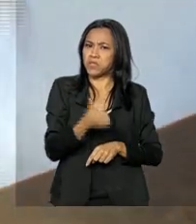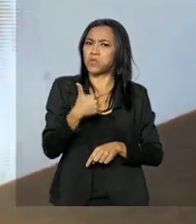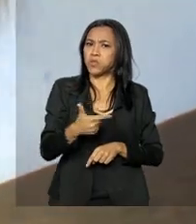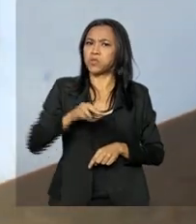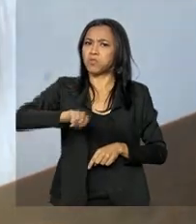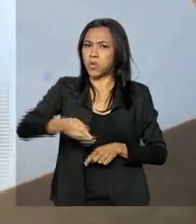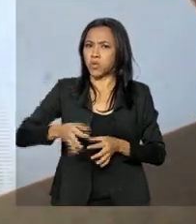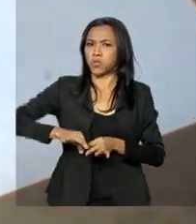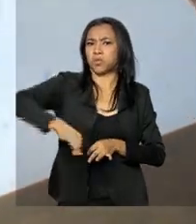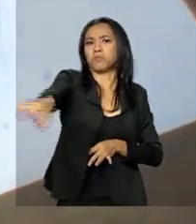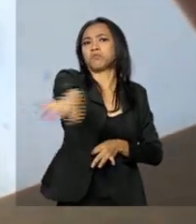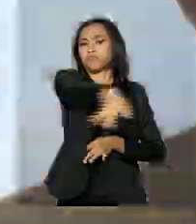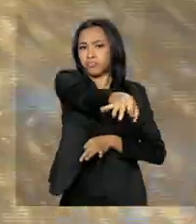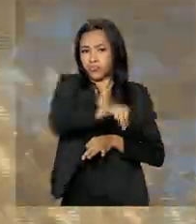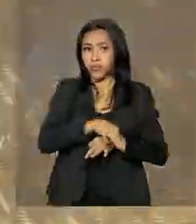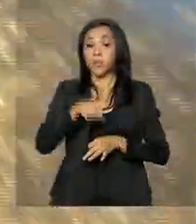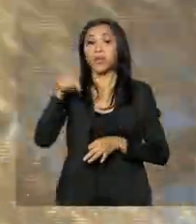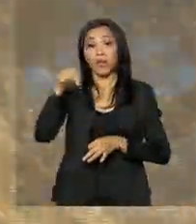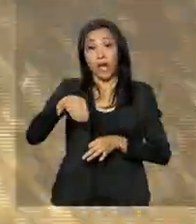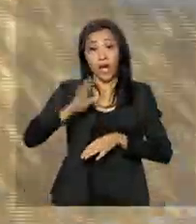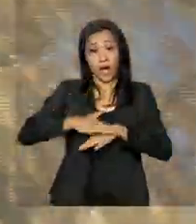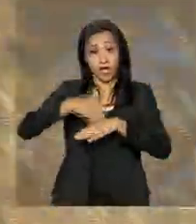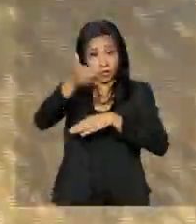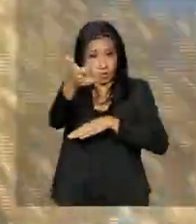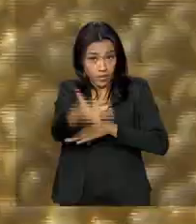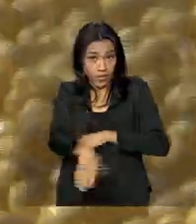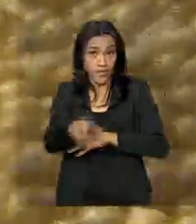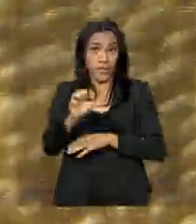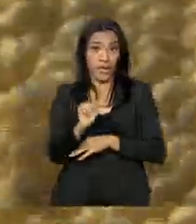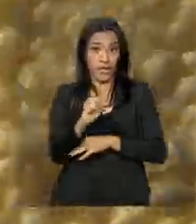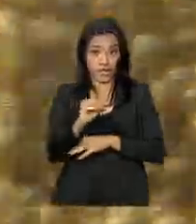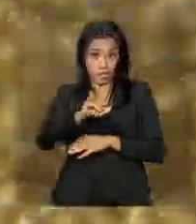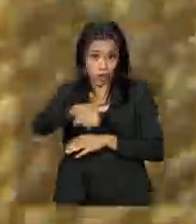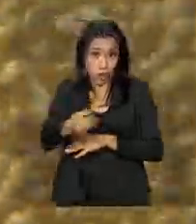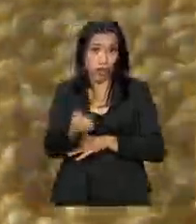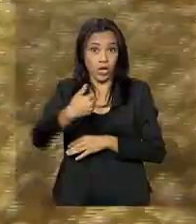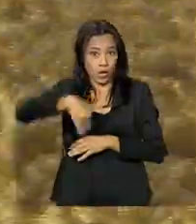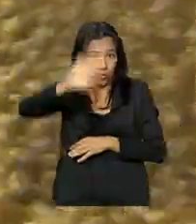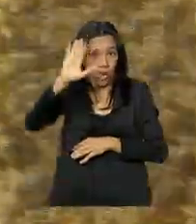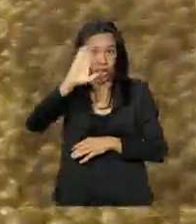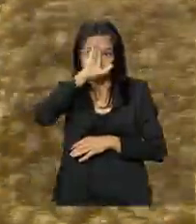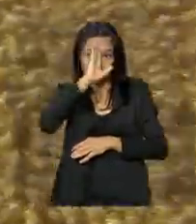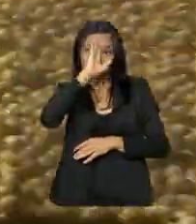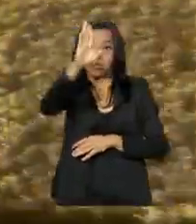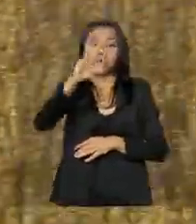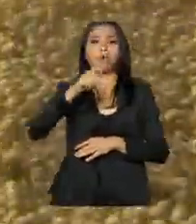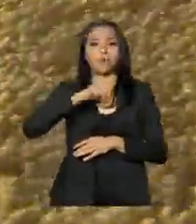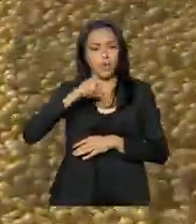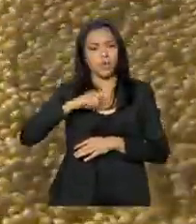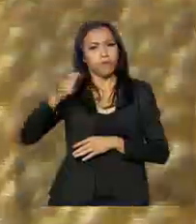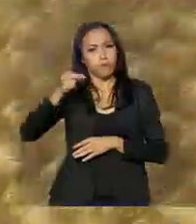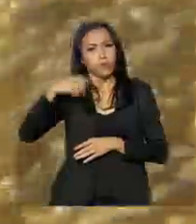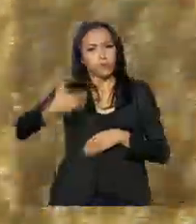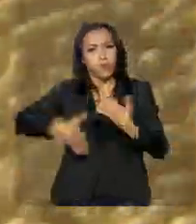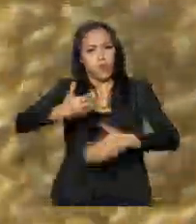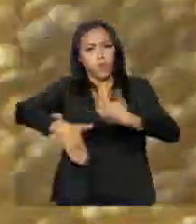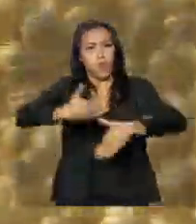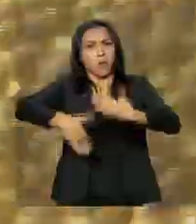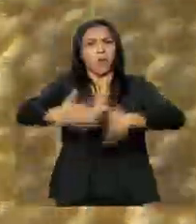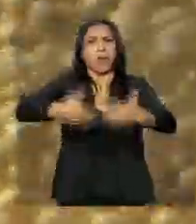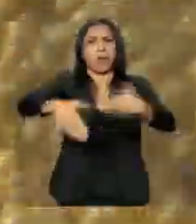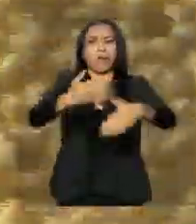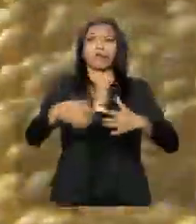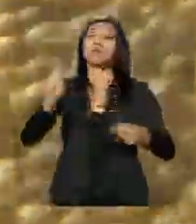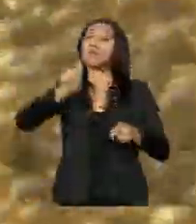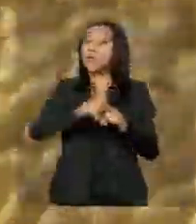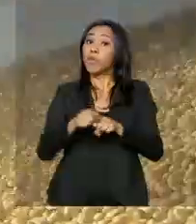com a conab a soja segue como importante destaque entre as culturas analisadas apresentando crescimento de área e produtividade do